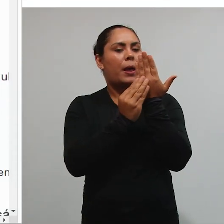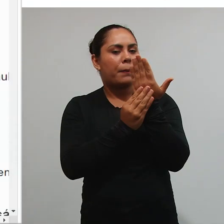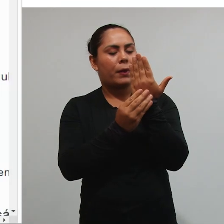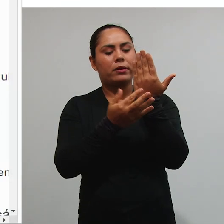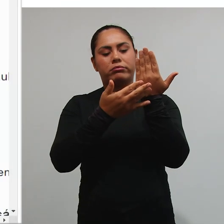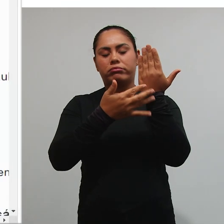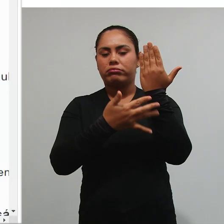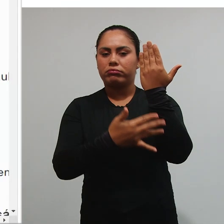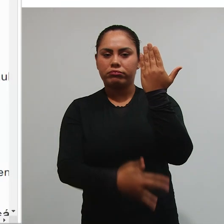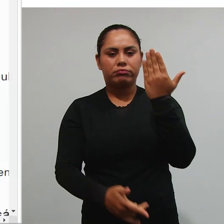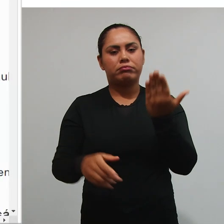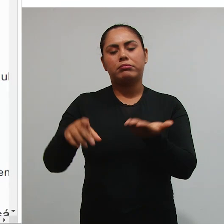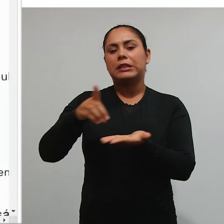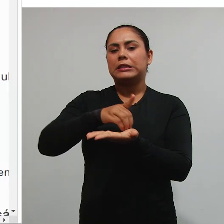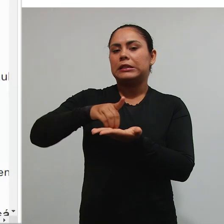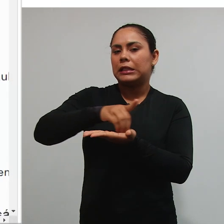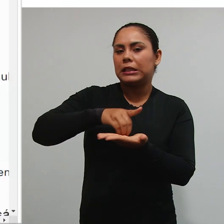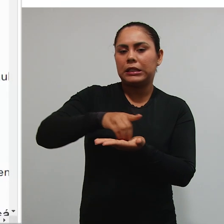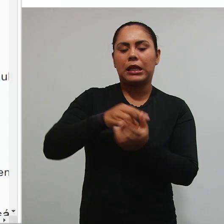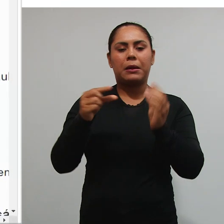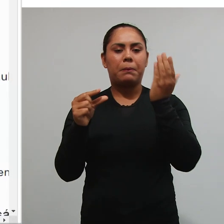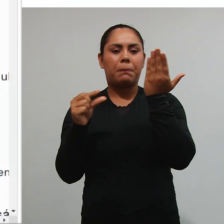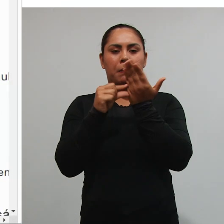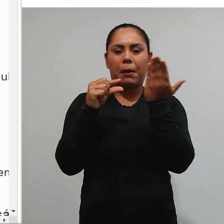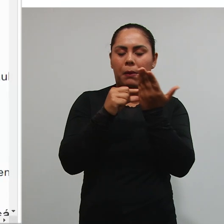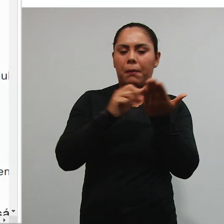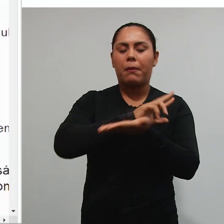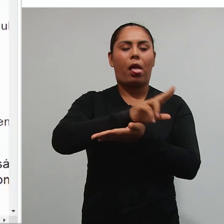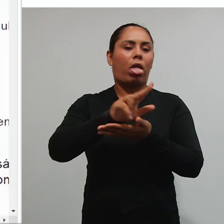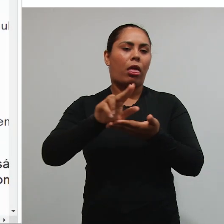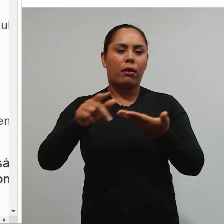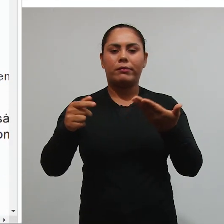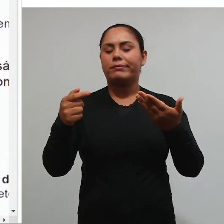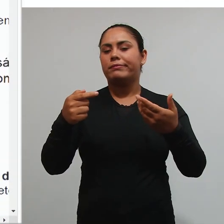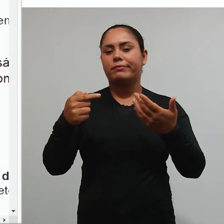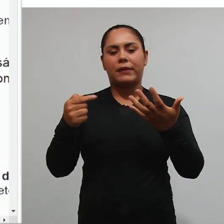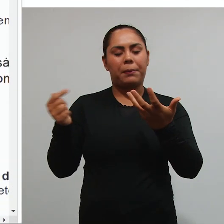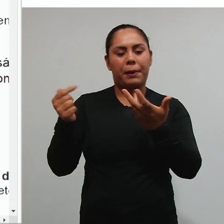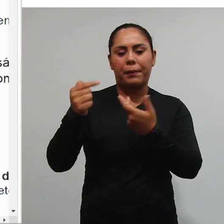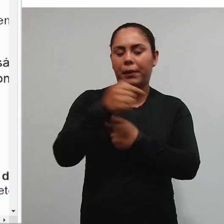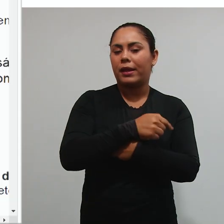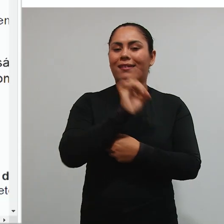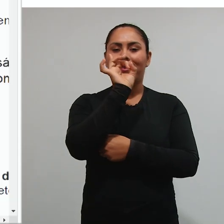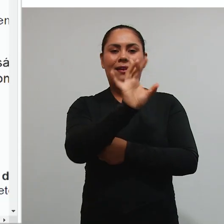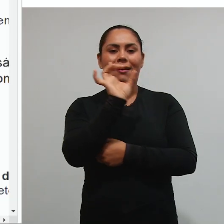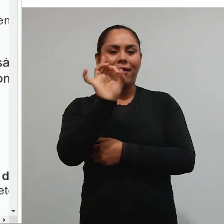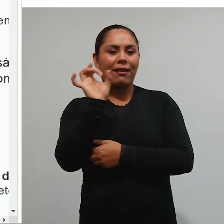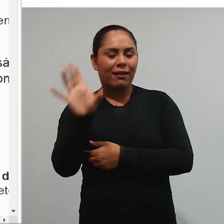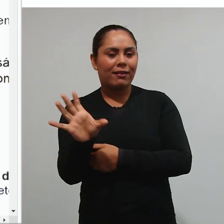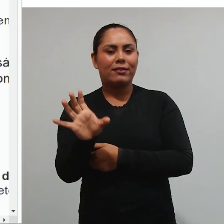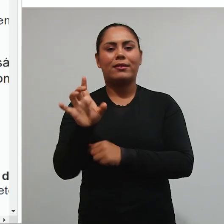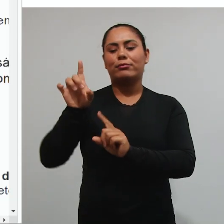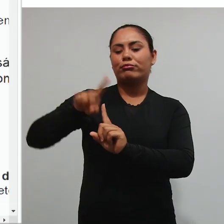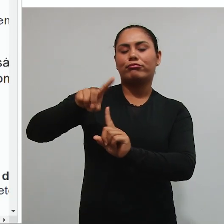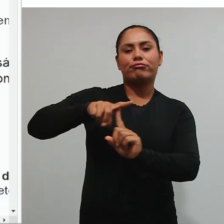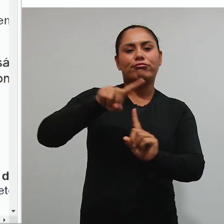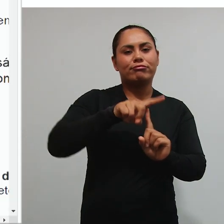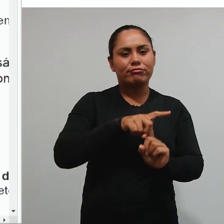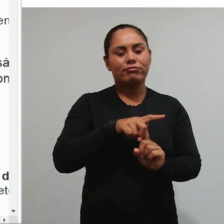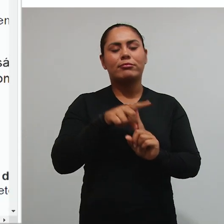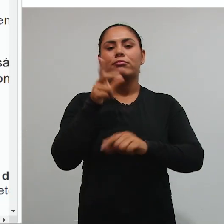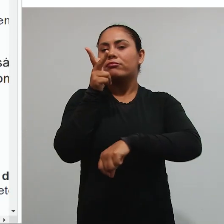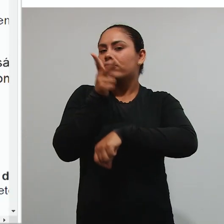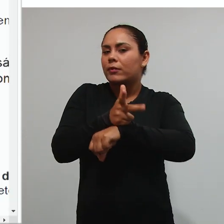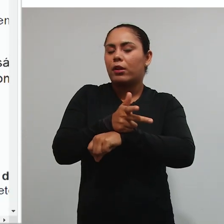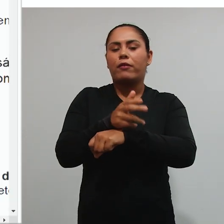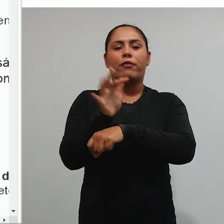usar CD, DVD, pendrive, e-book, blá, blá, blá, blá, blá, blá, se você vai usar cada tipo, se você vai usar um vídeo, se